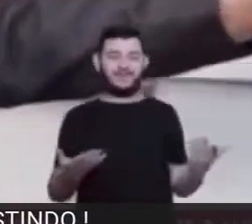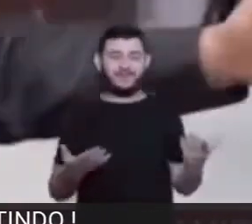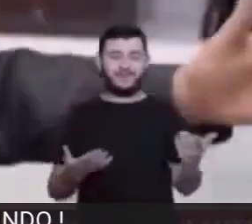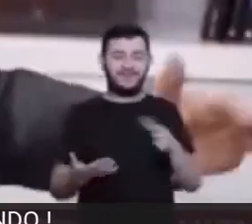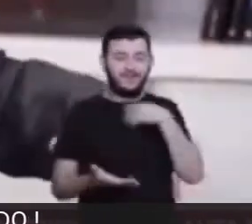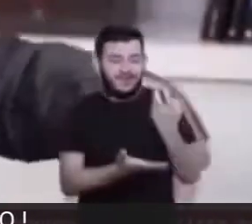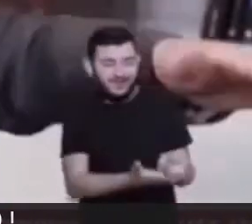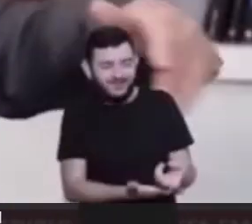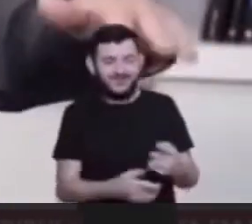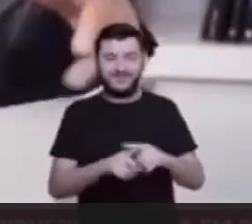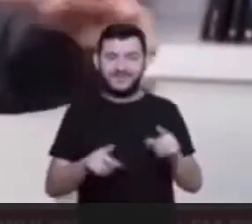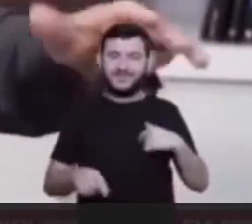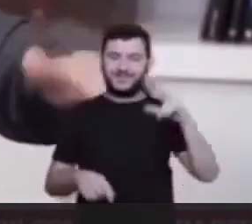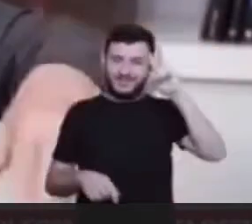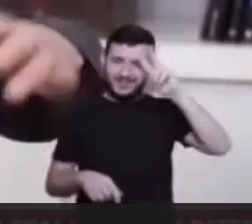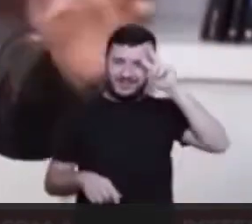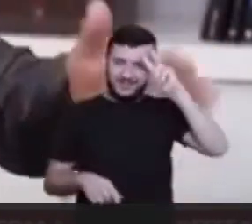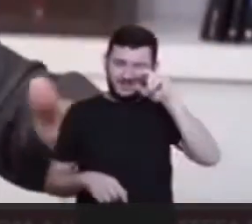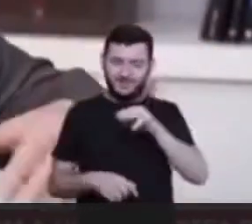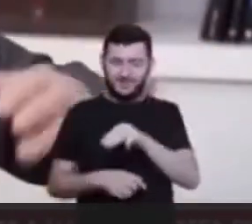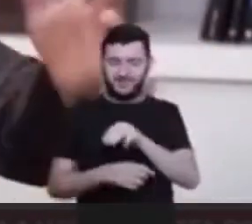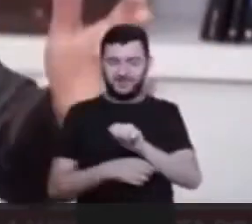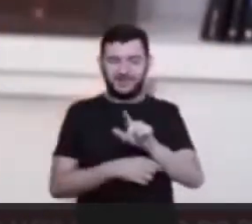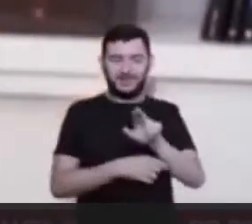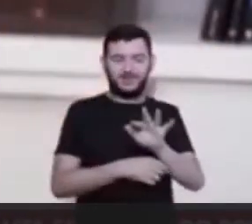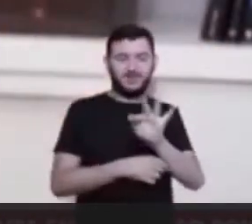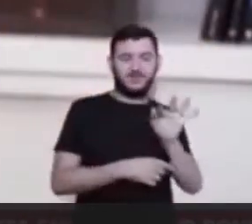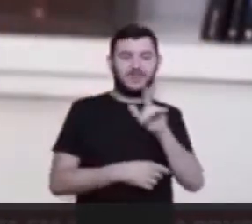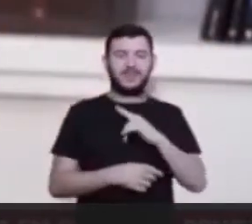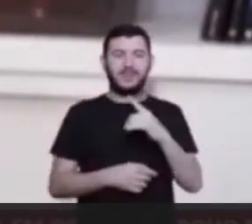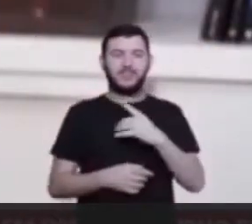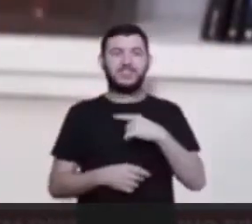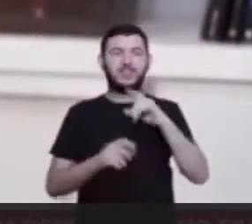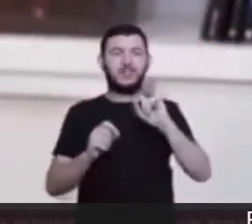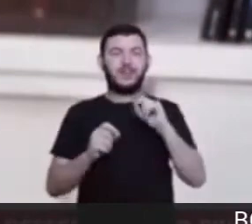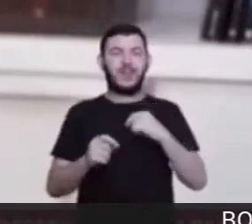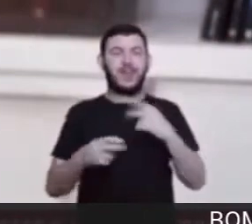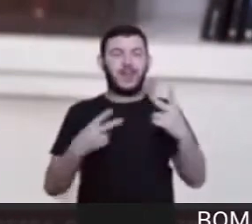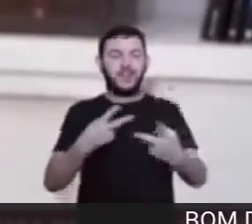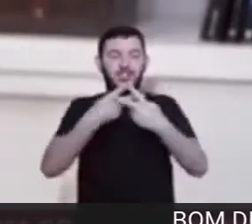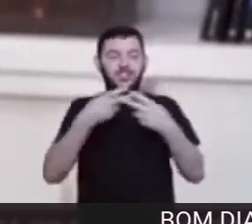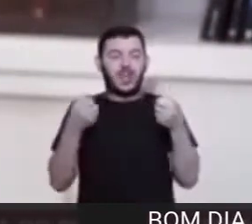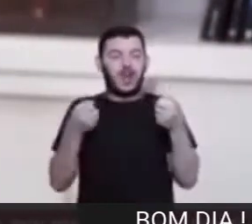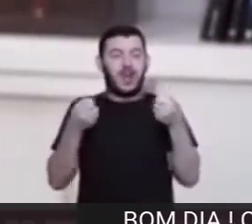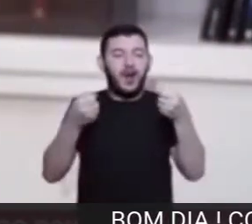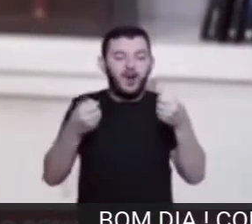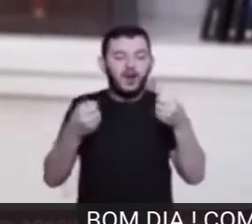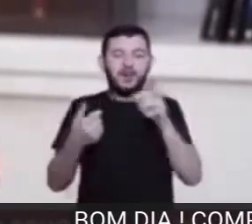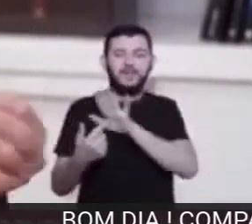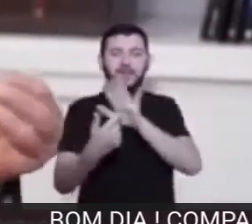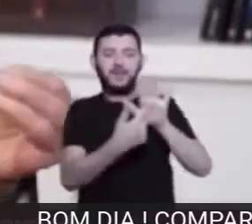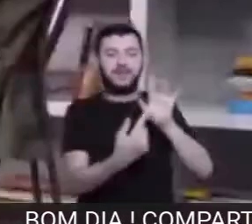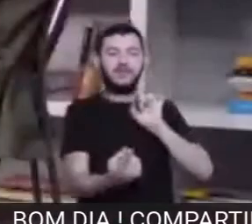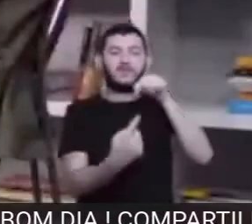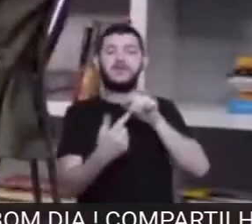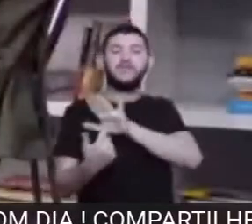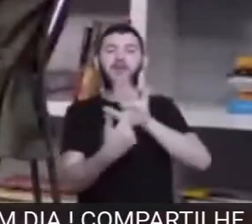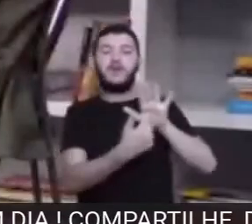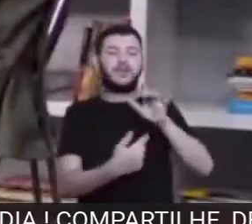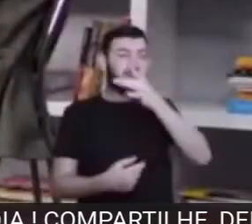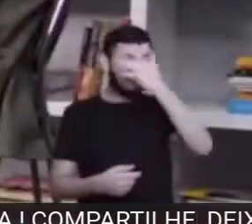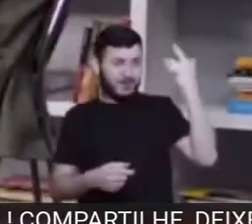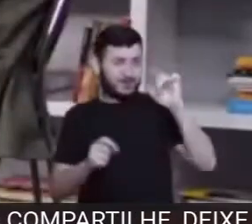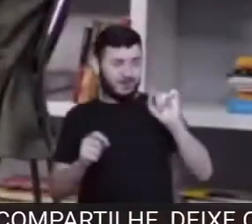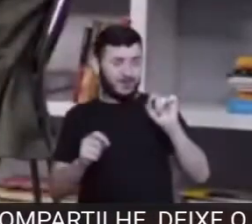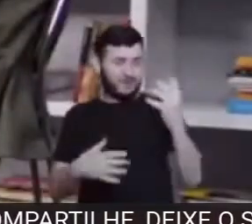grade como se fosse uma jaula e um monte de artista lá dentro dançando para mostrar que bandido bom era bandido preso. Eu acho que a gente tem